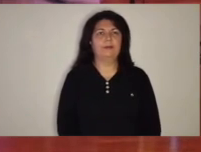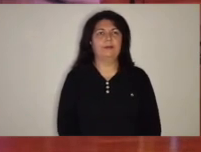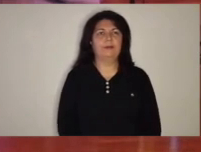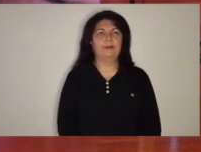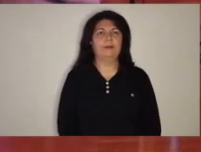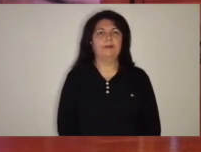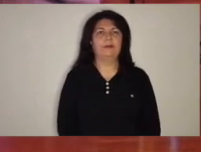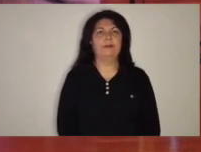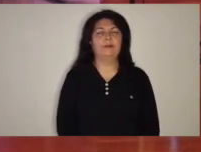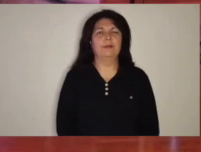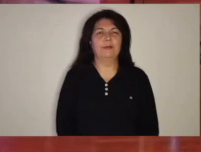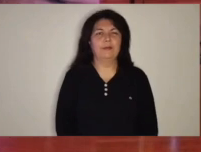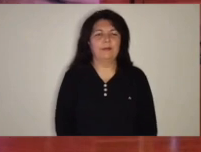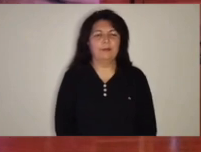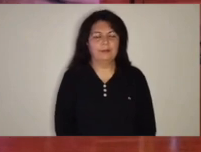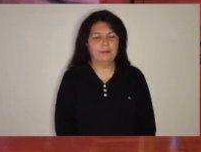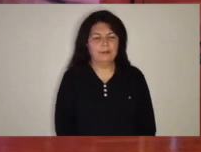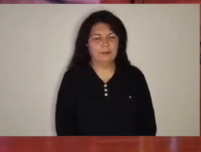salvos.